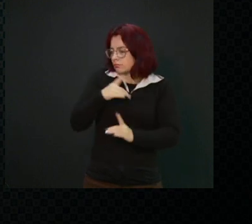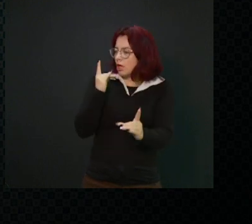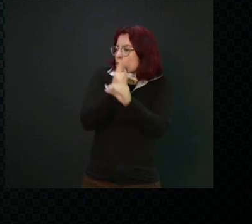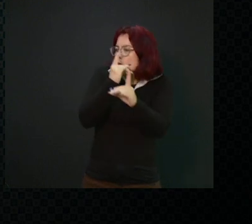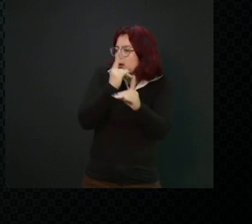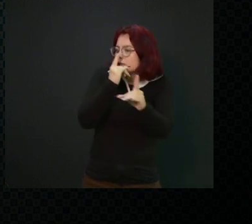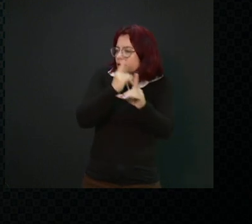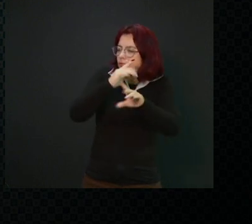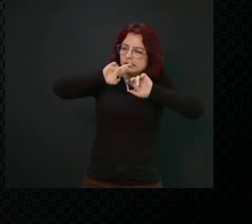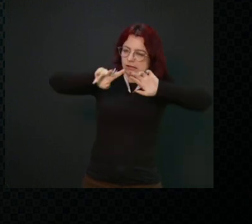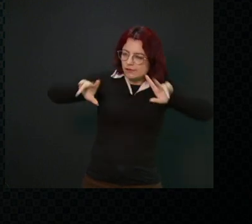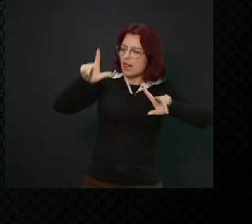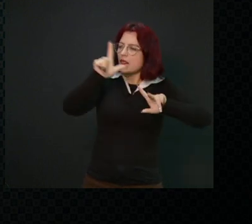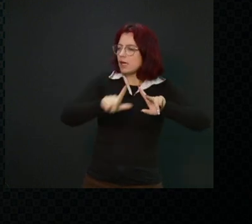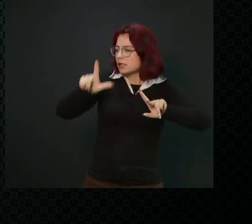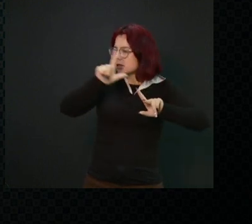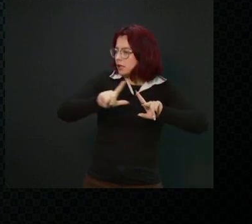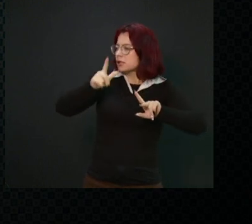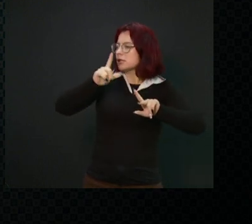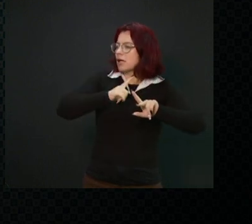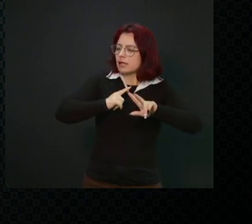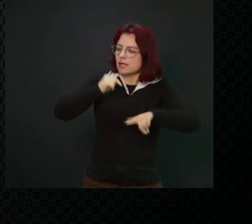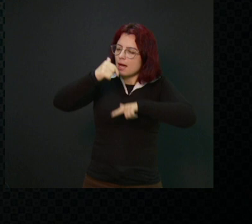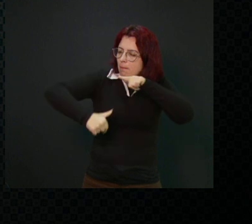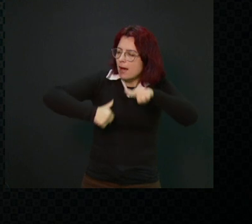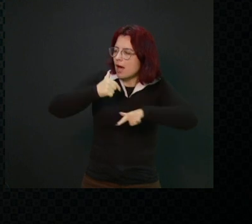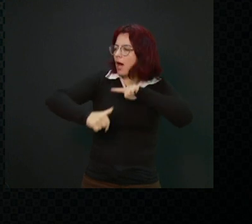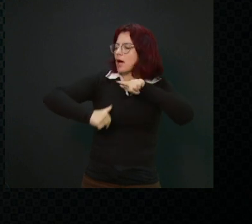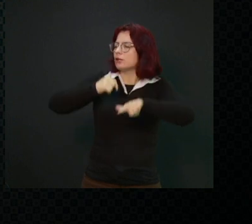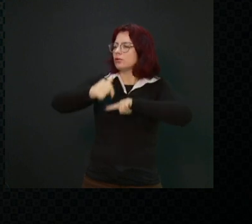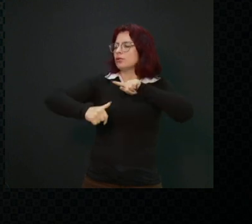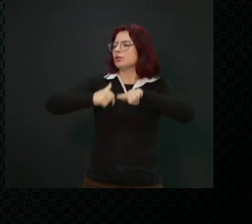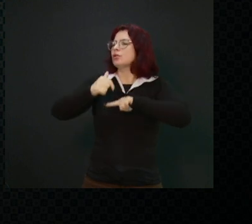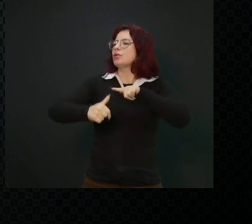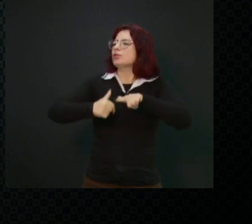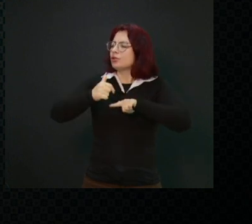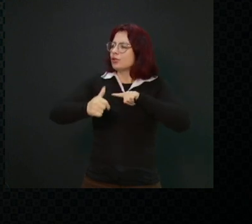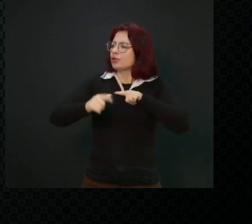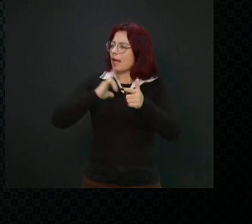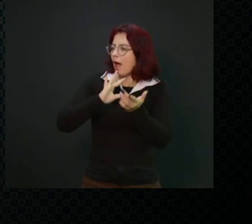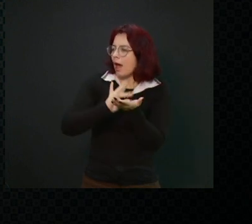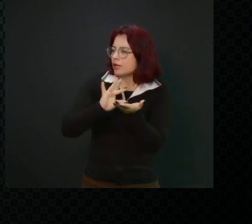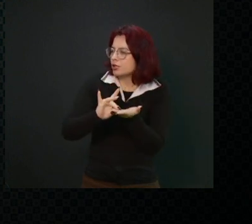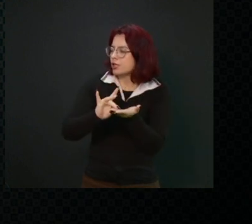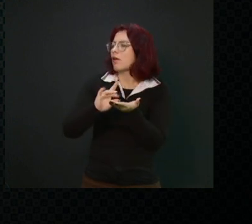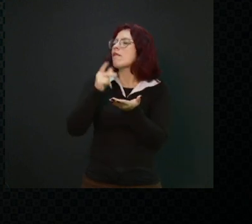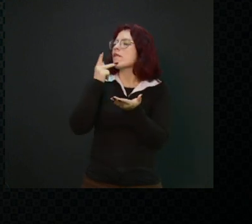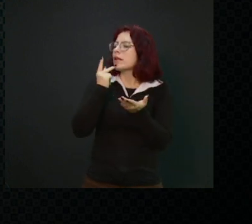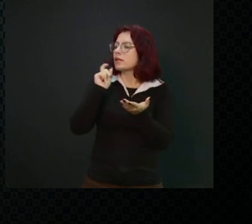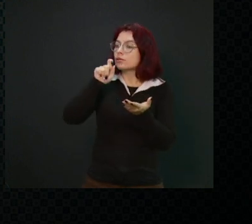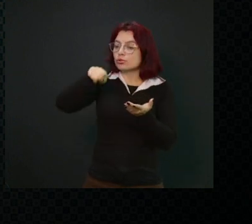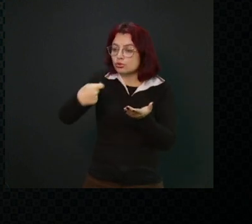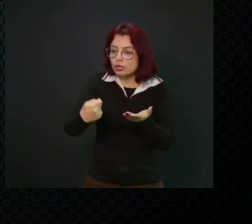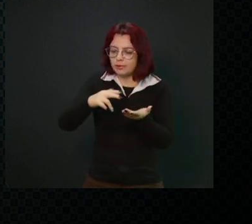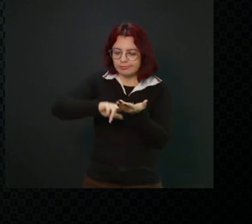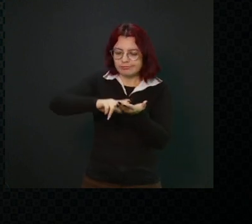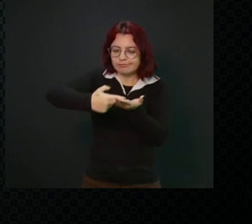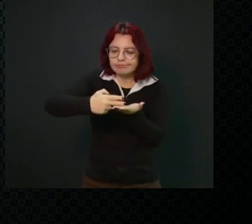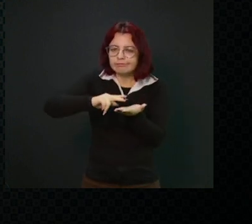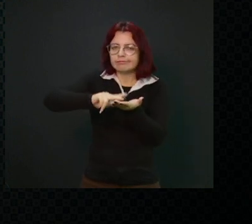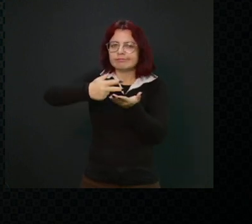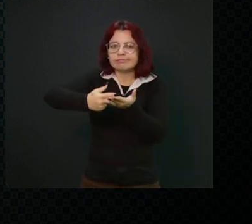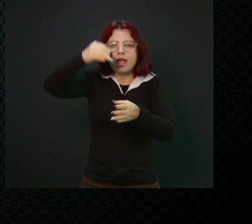diversas literaturas, né, trabalhos, né, a gente até um tempo atrás era tudo muito traduzido